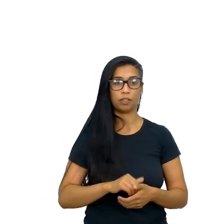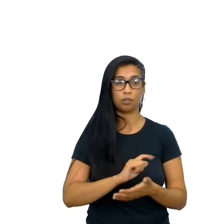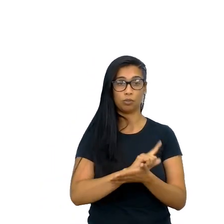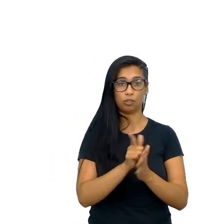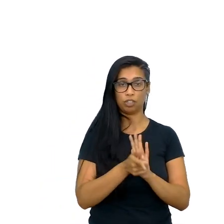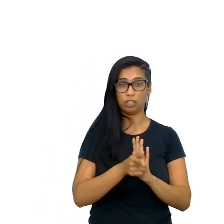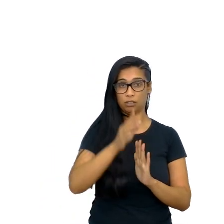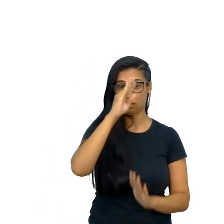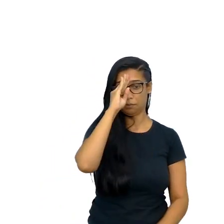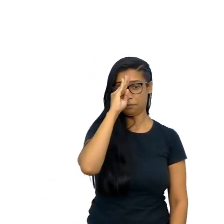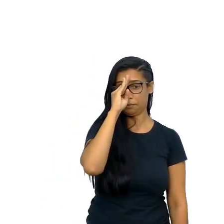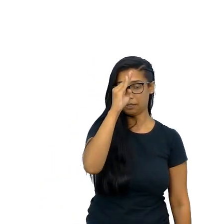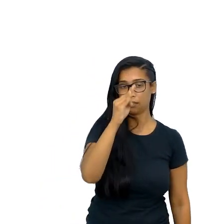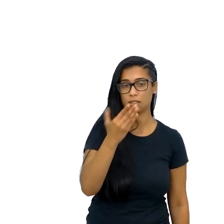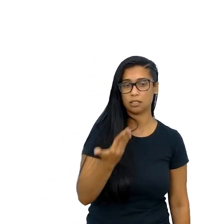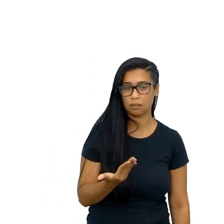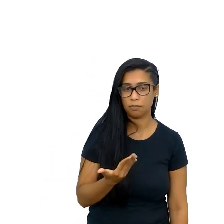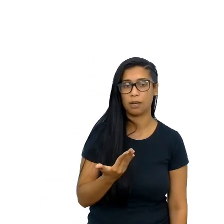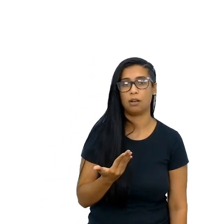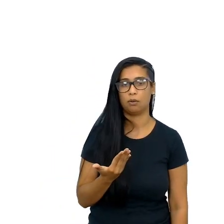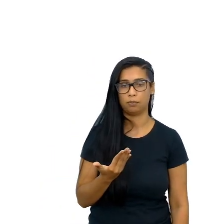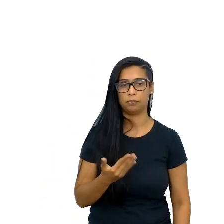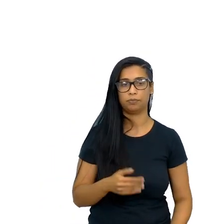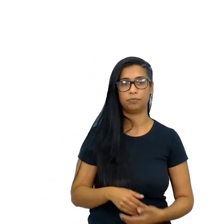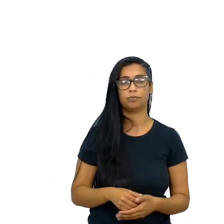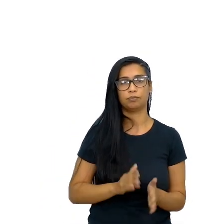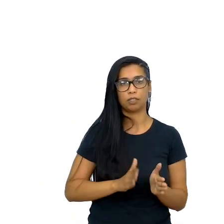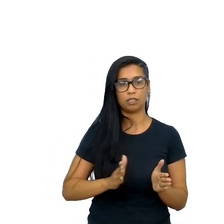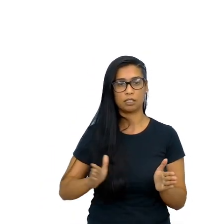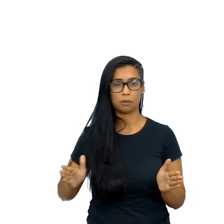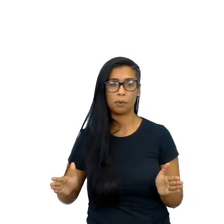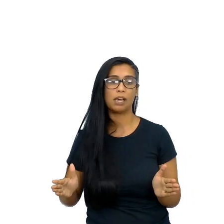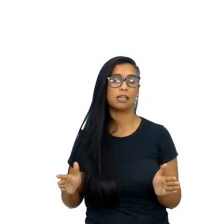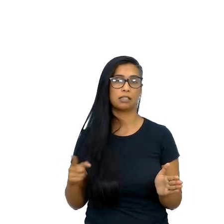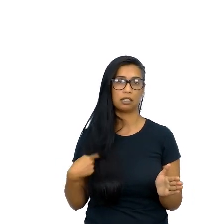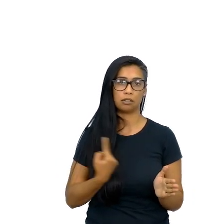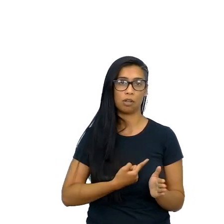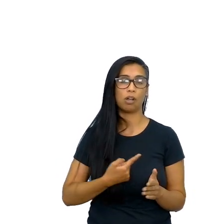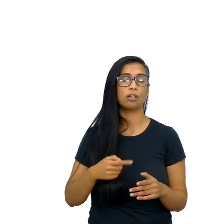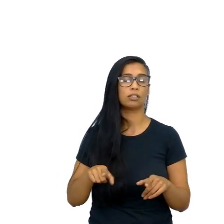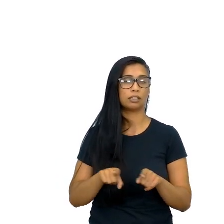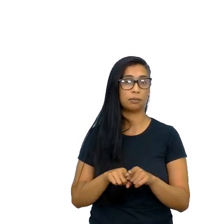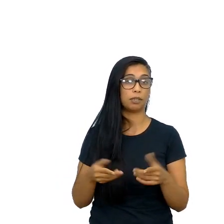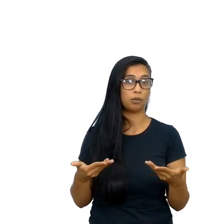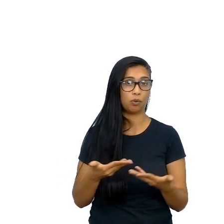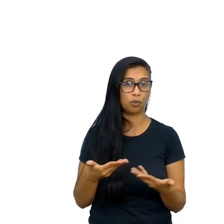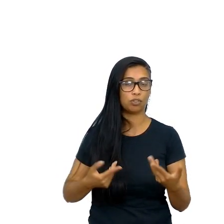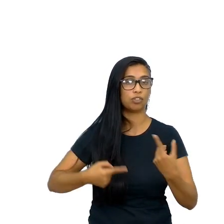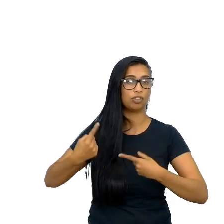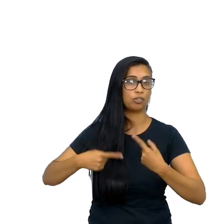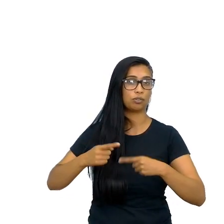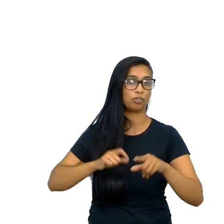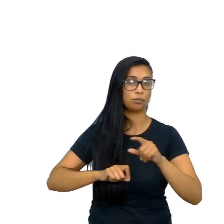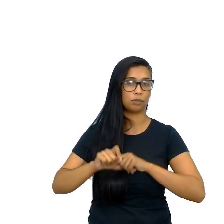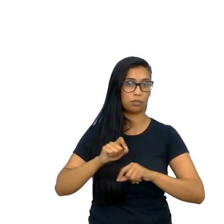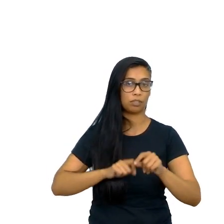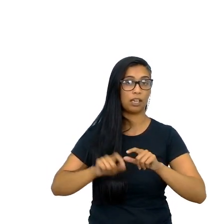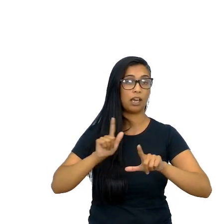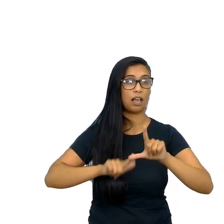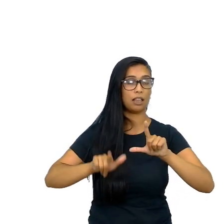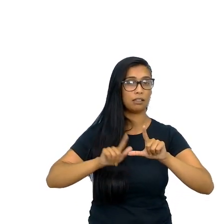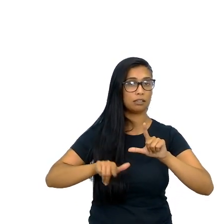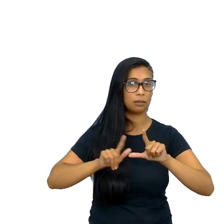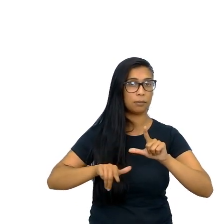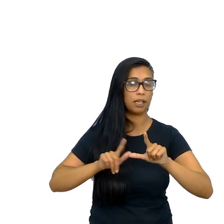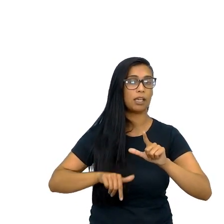na SA6, nós discutimos aspectos teóricos de leitura e letramento, com foco nas capacidades de leitura, pensando